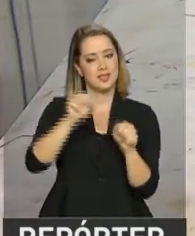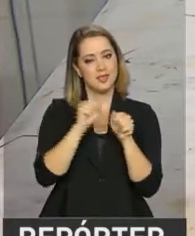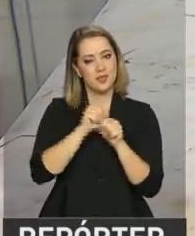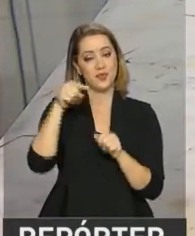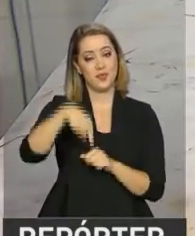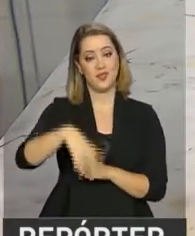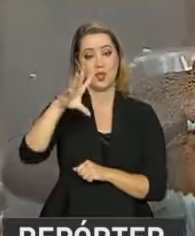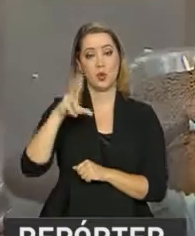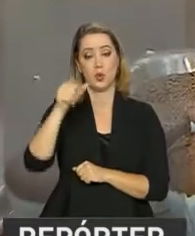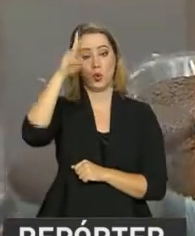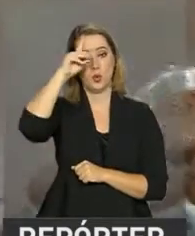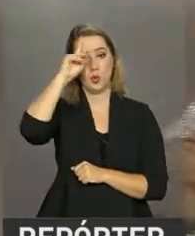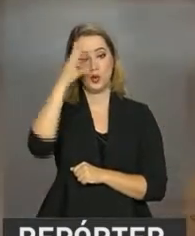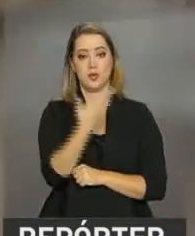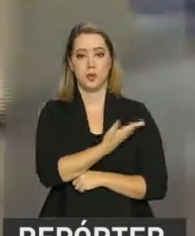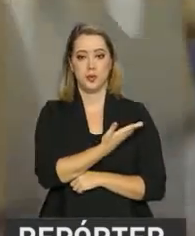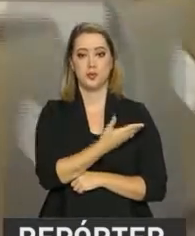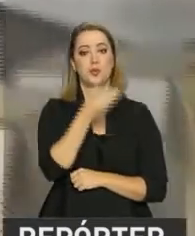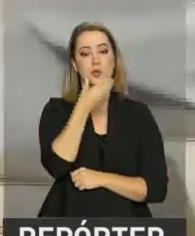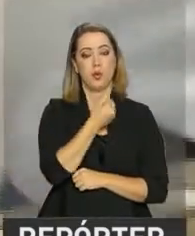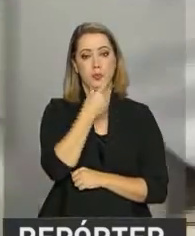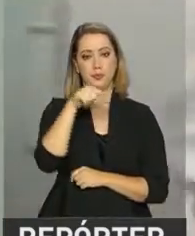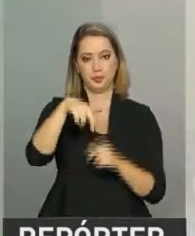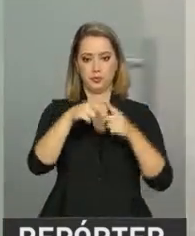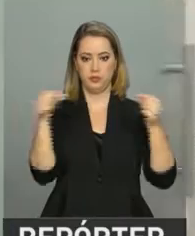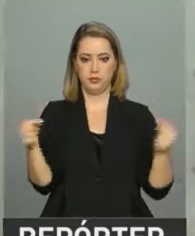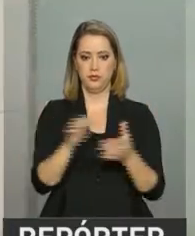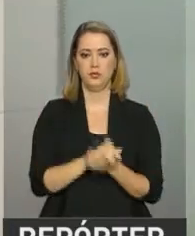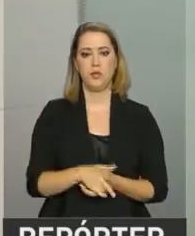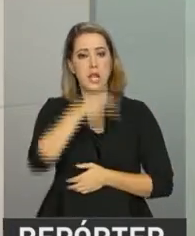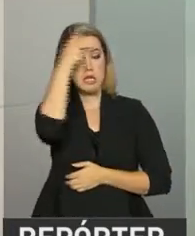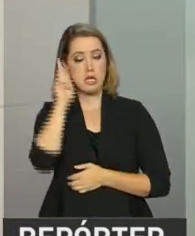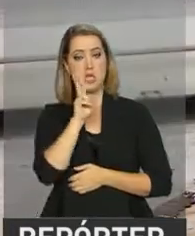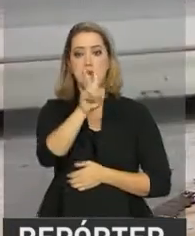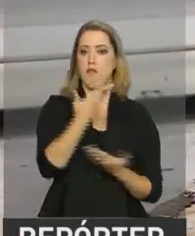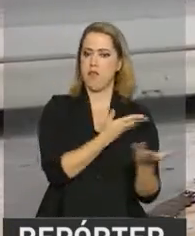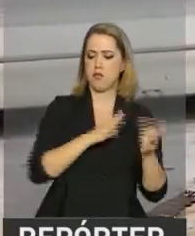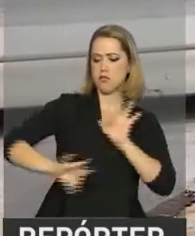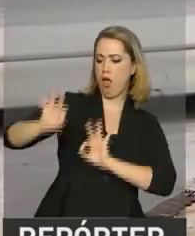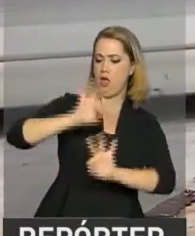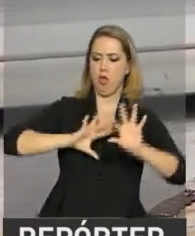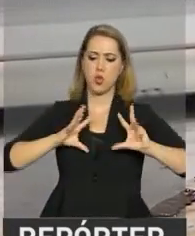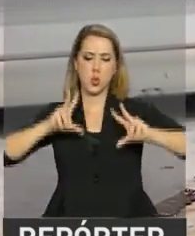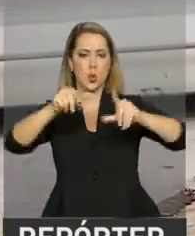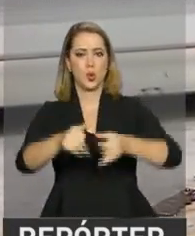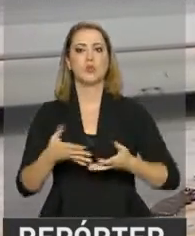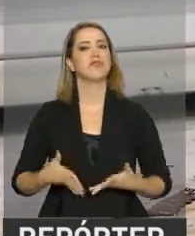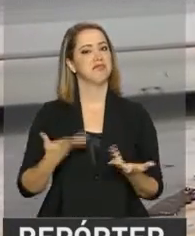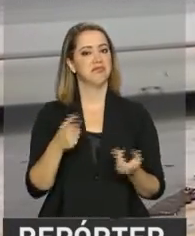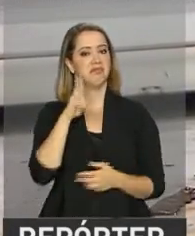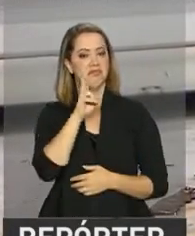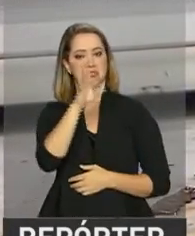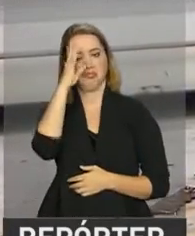todos os dias na chocolateria do alexandre em brasília e quem o vê assim habilidoso com o chocolate não